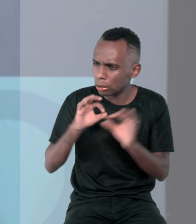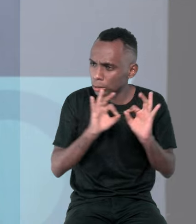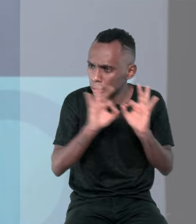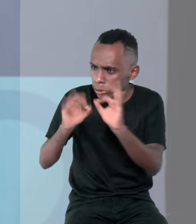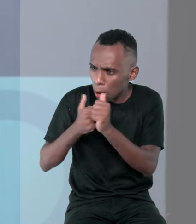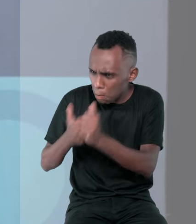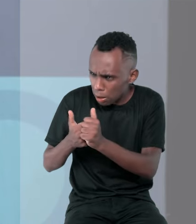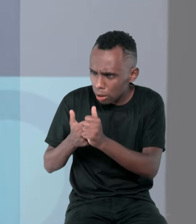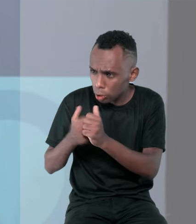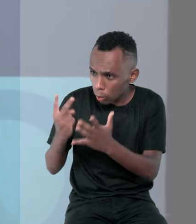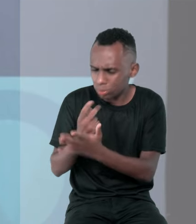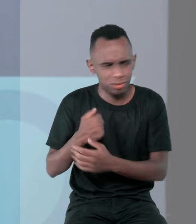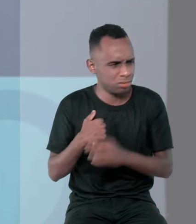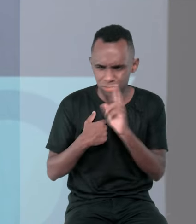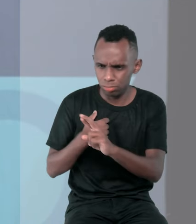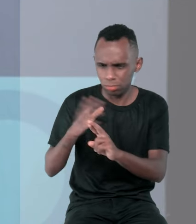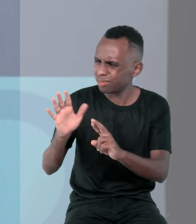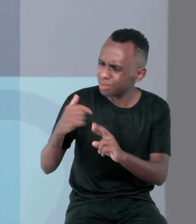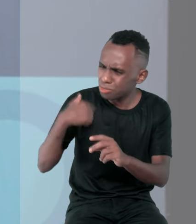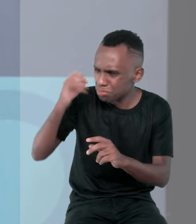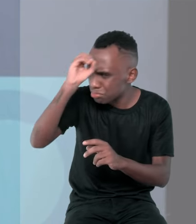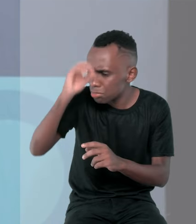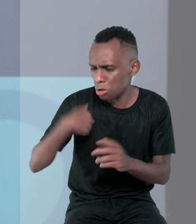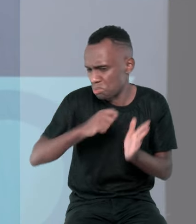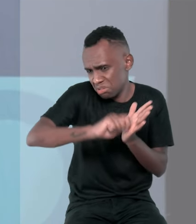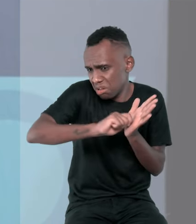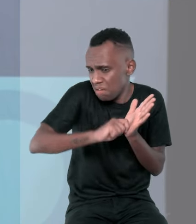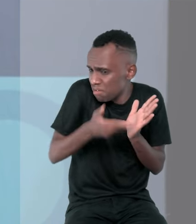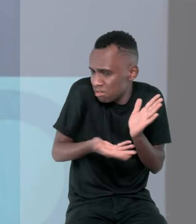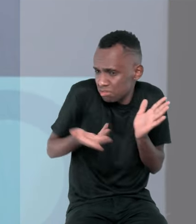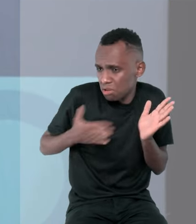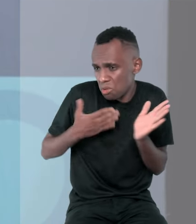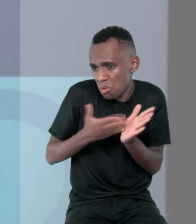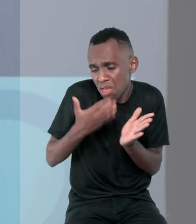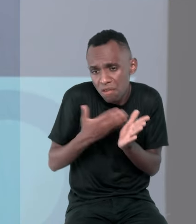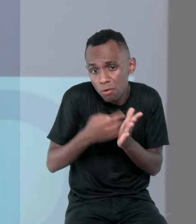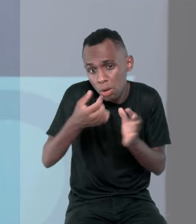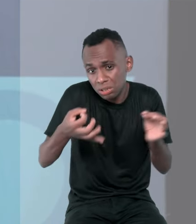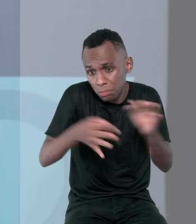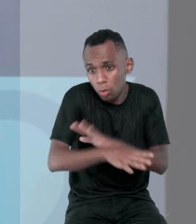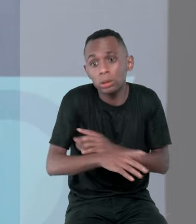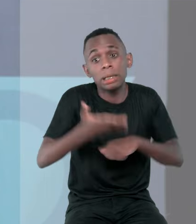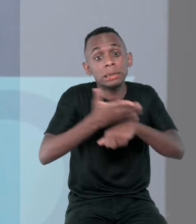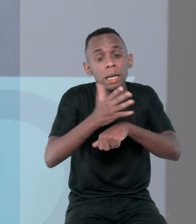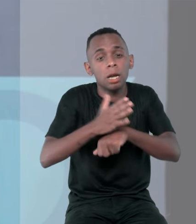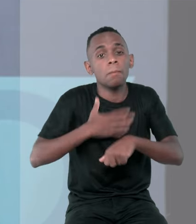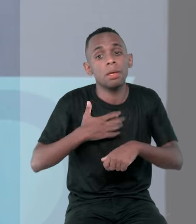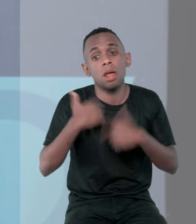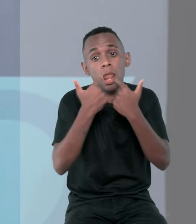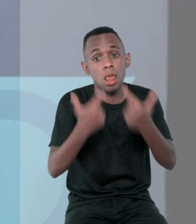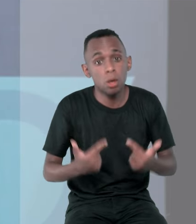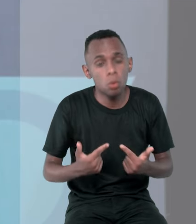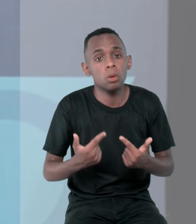acontecendo? E eu disse, não, eu estou aqui, né, escrevendo, estava treinando inclusive meu espanhol depois de ter